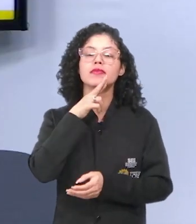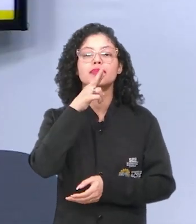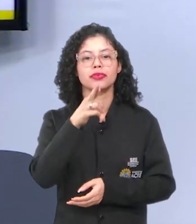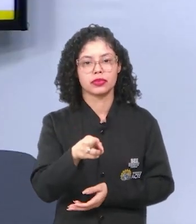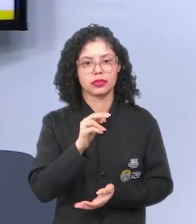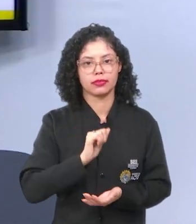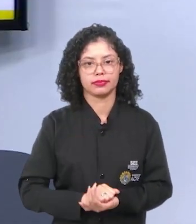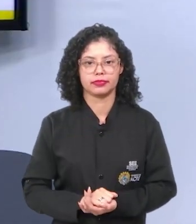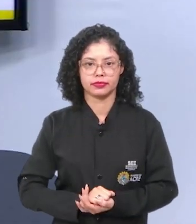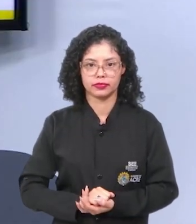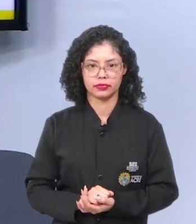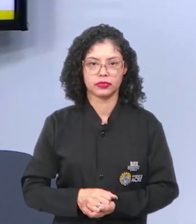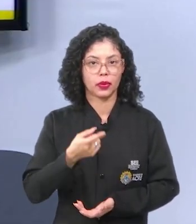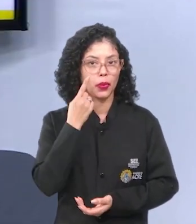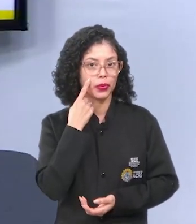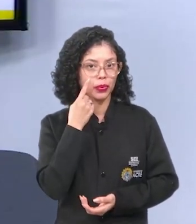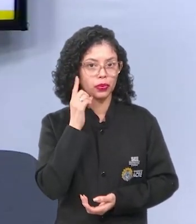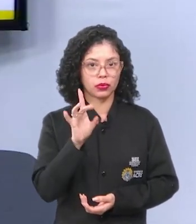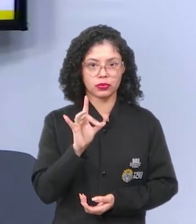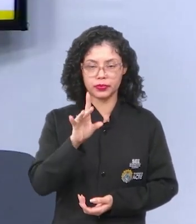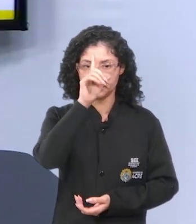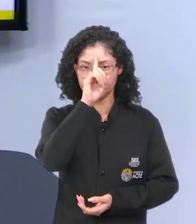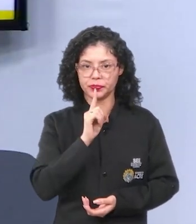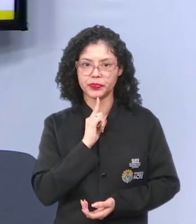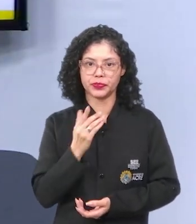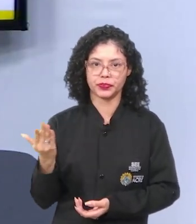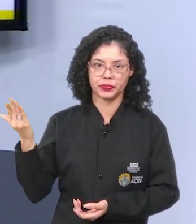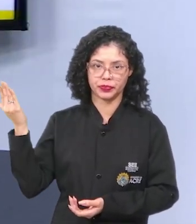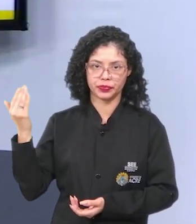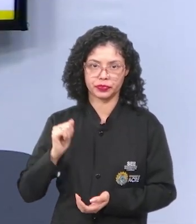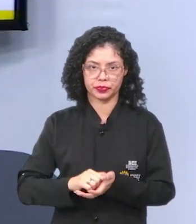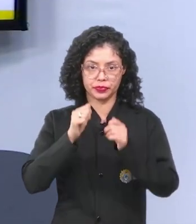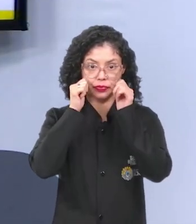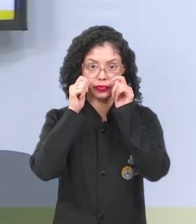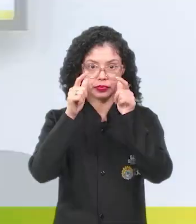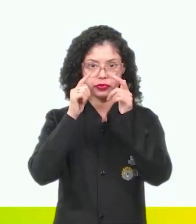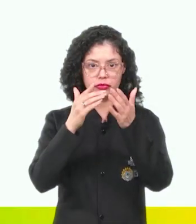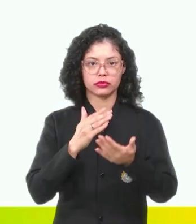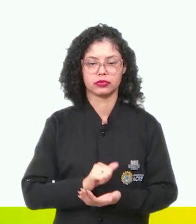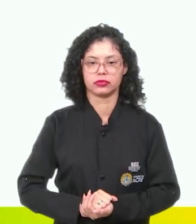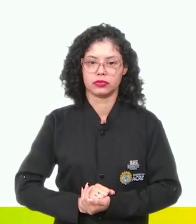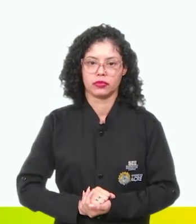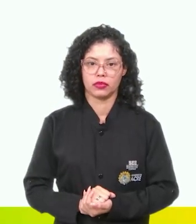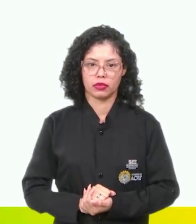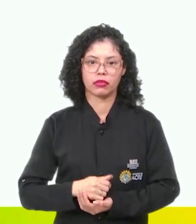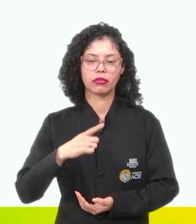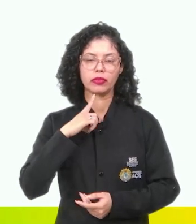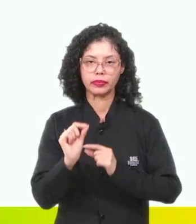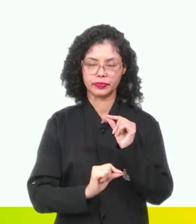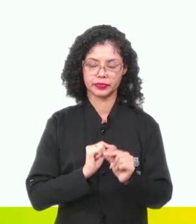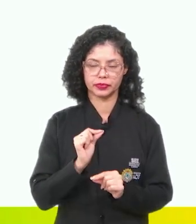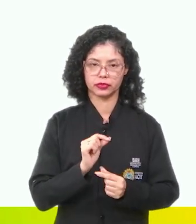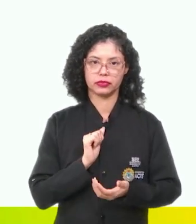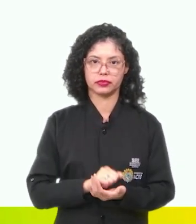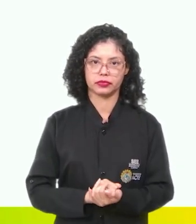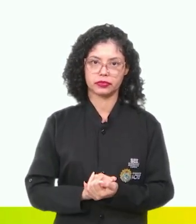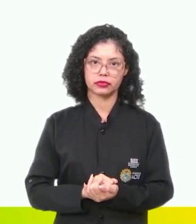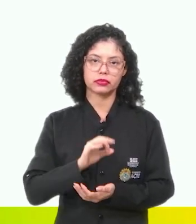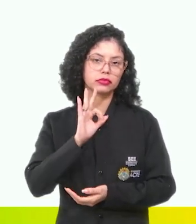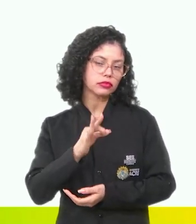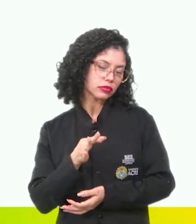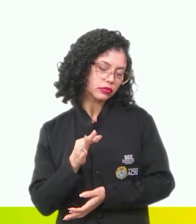resultados, pessoal. Olha só essa imagem, eu quero até que vocês prestem bastante atenção. Temos aí,